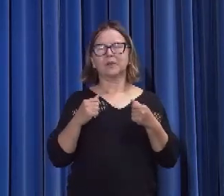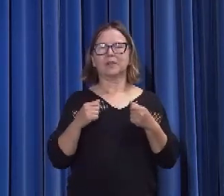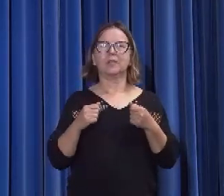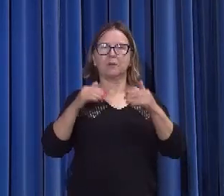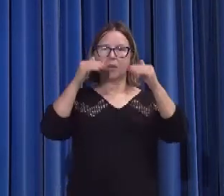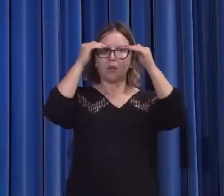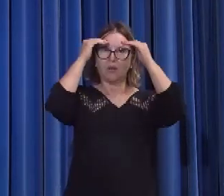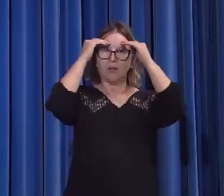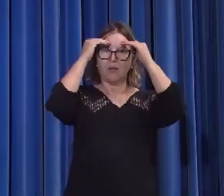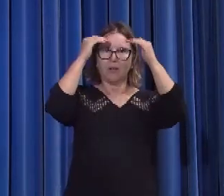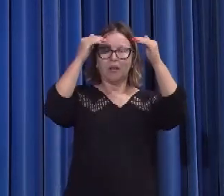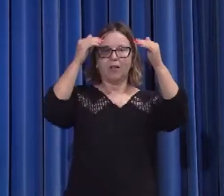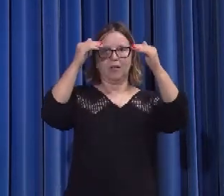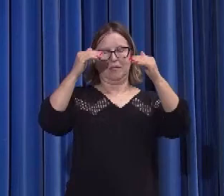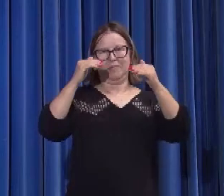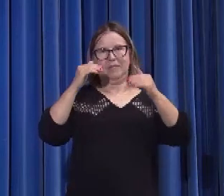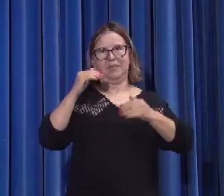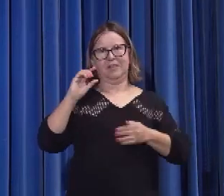Wiersbe.